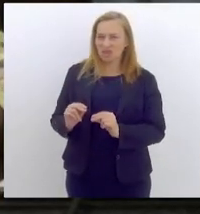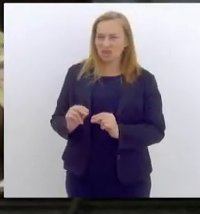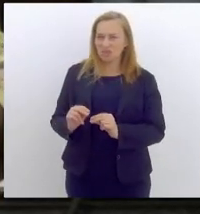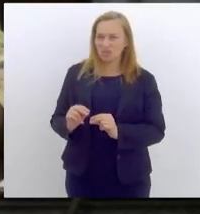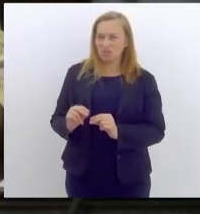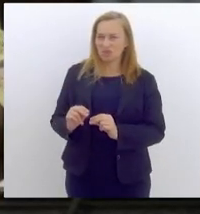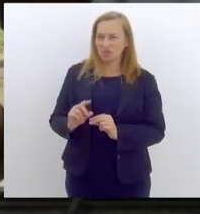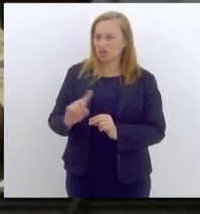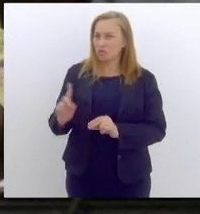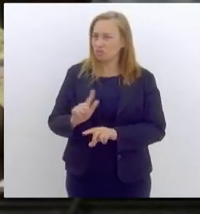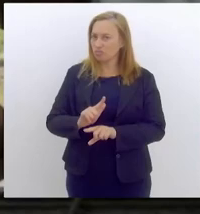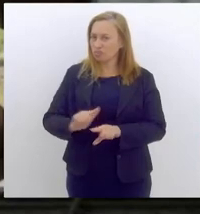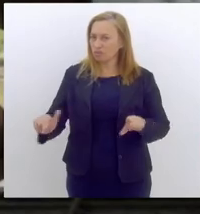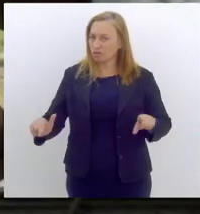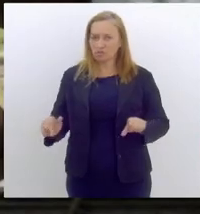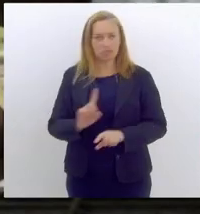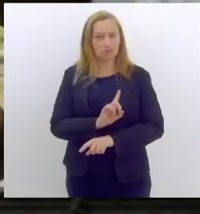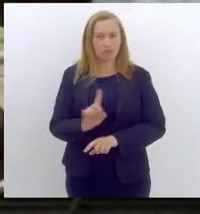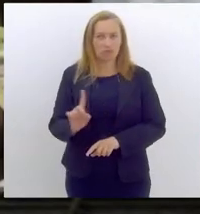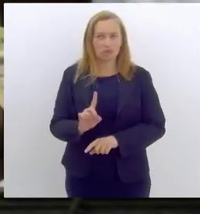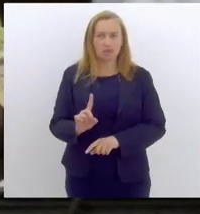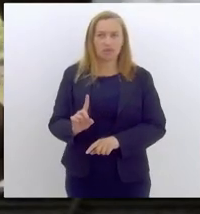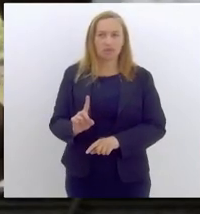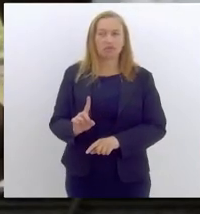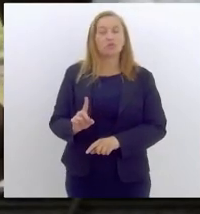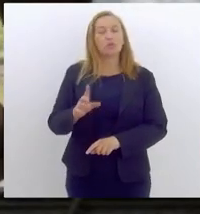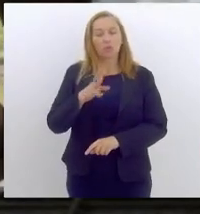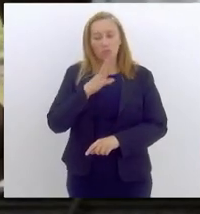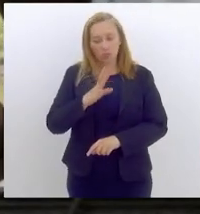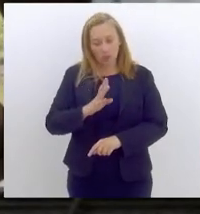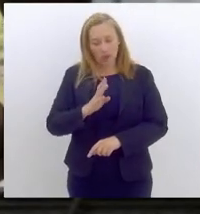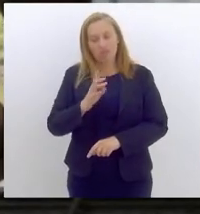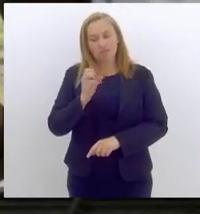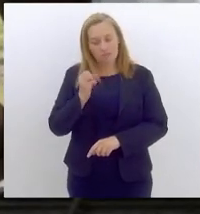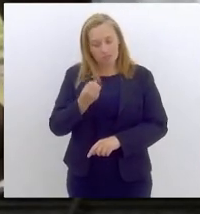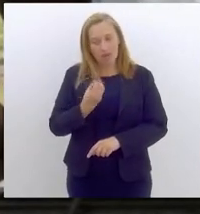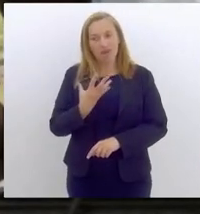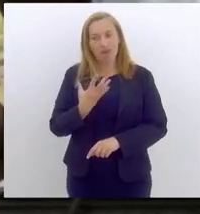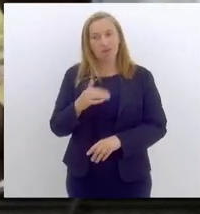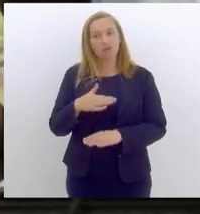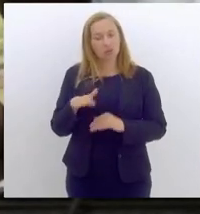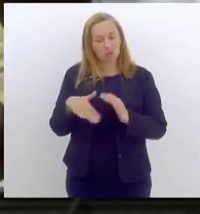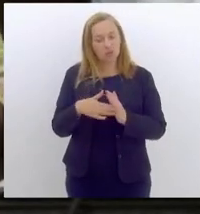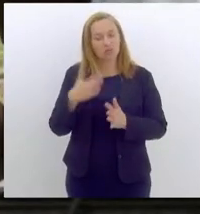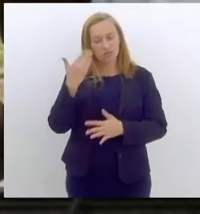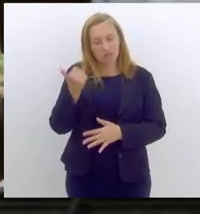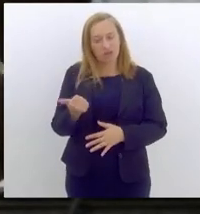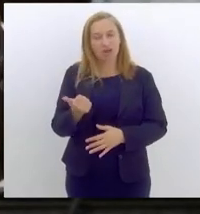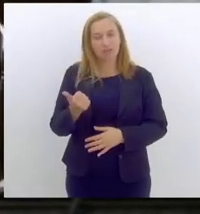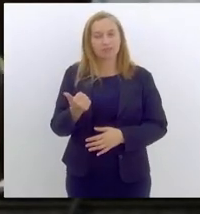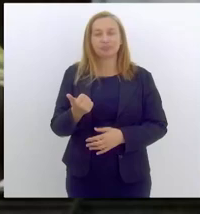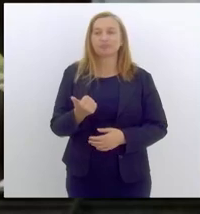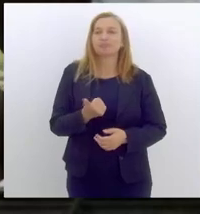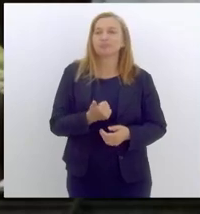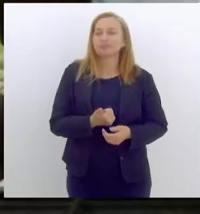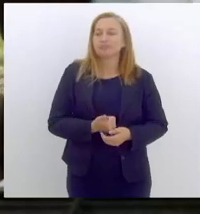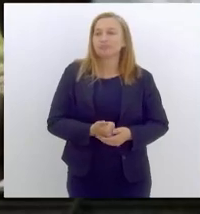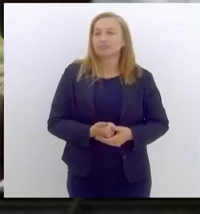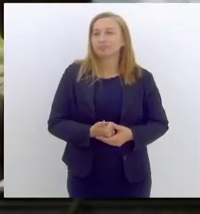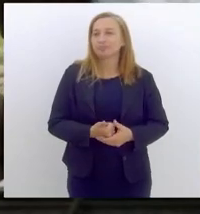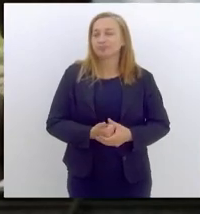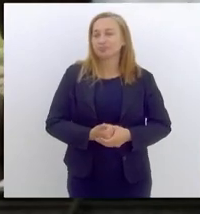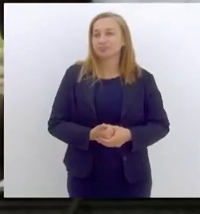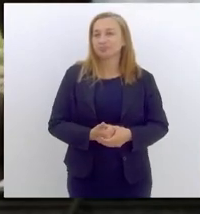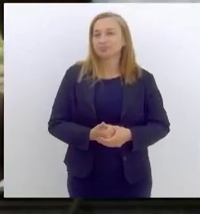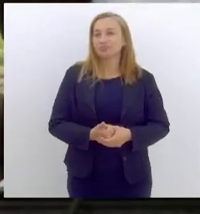plural. E Vossa Excelência me conhece, todos que estão aqui reeleito na composição do